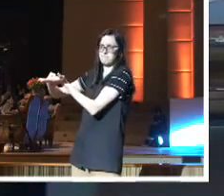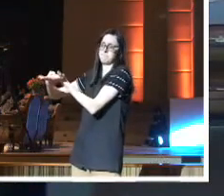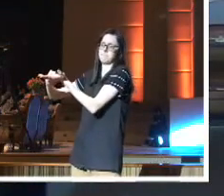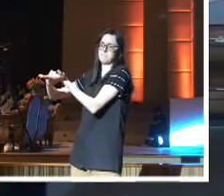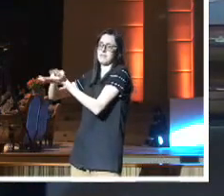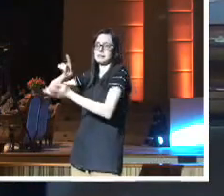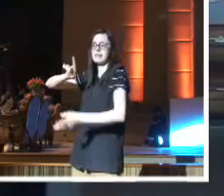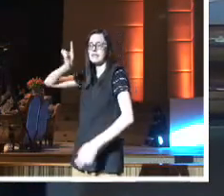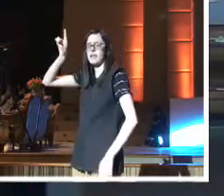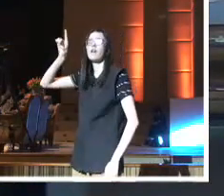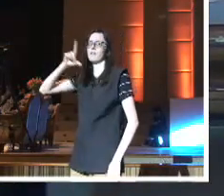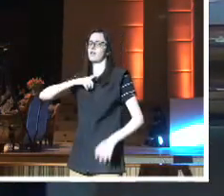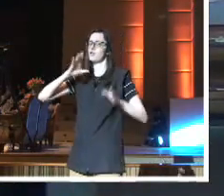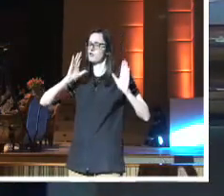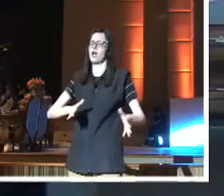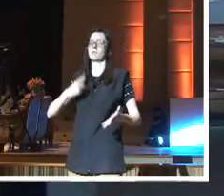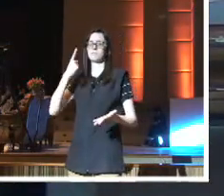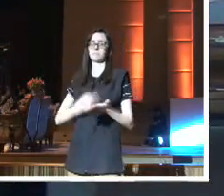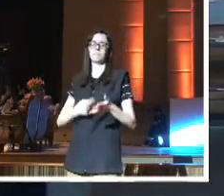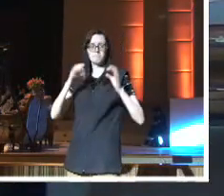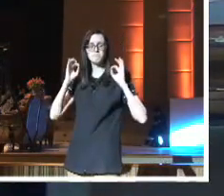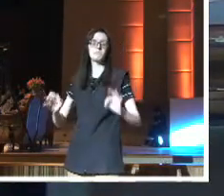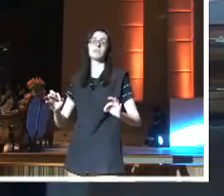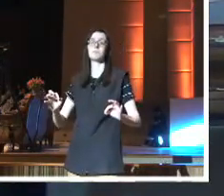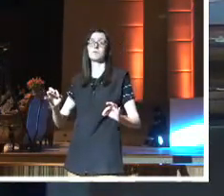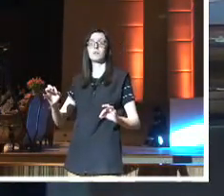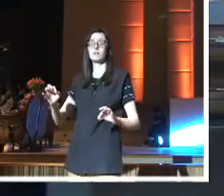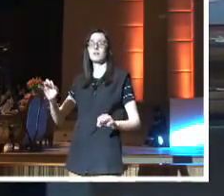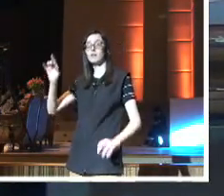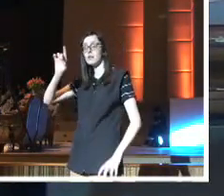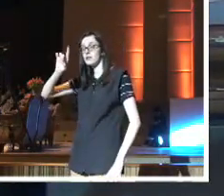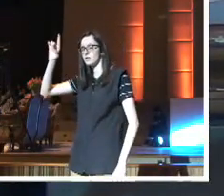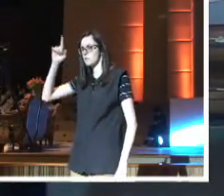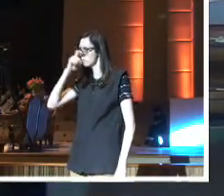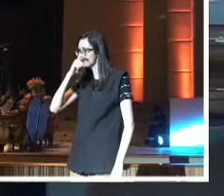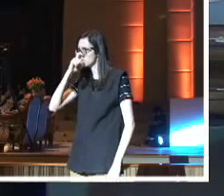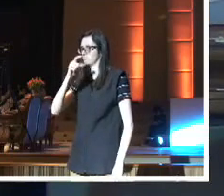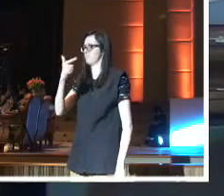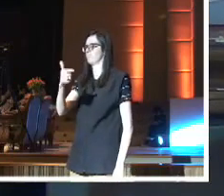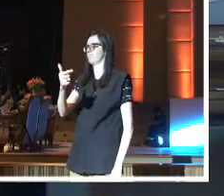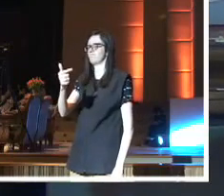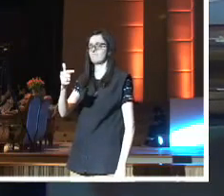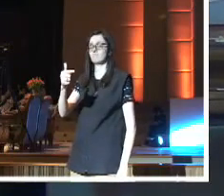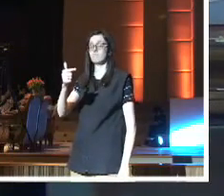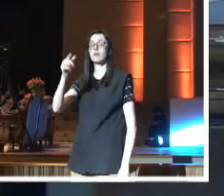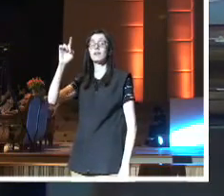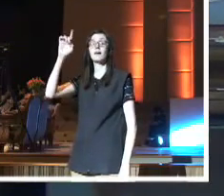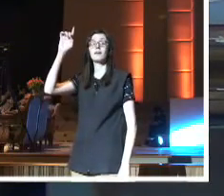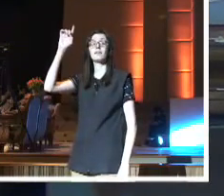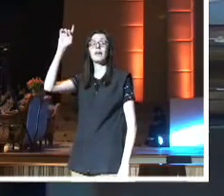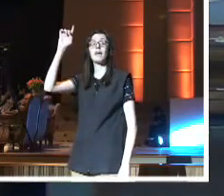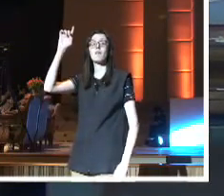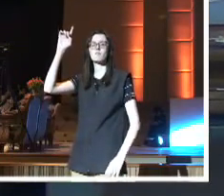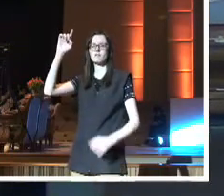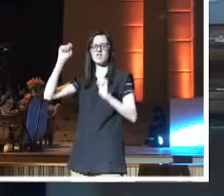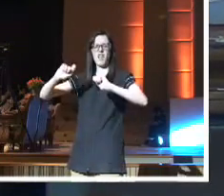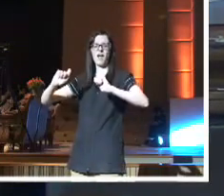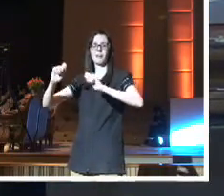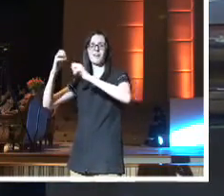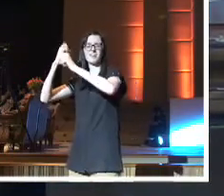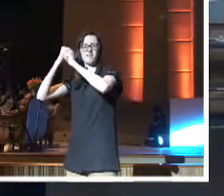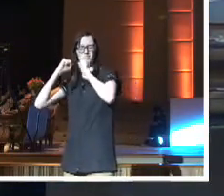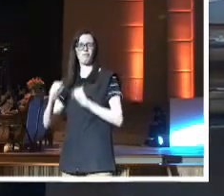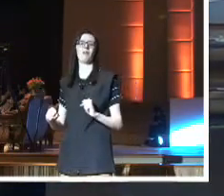que tem palavra. Ele é o Deus que não mente. Ele é o Deus confiável.